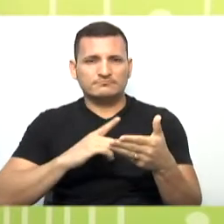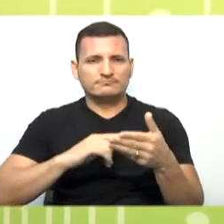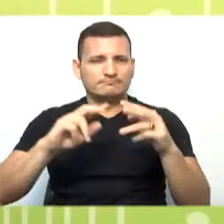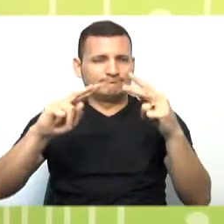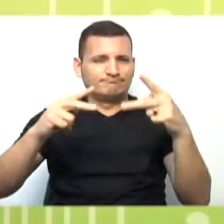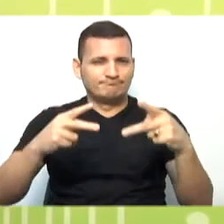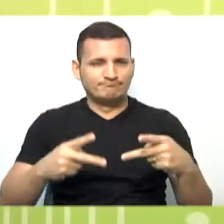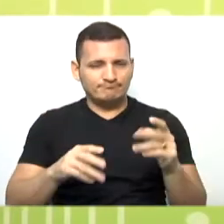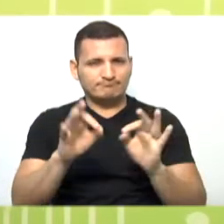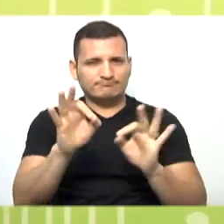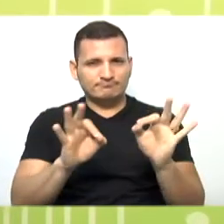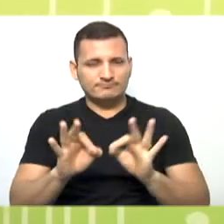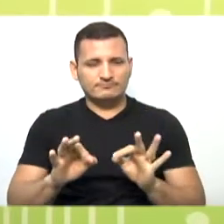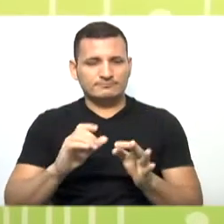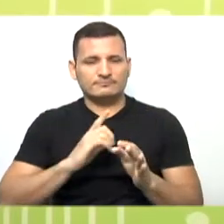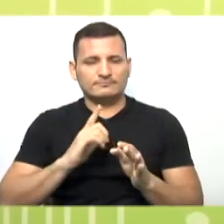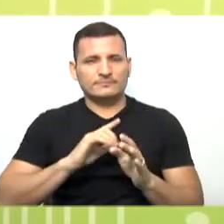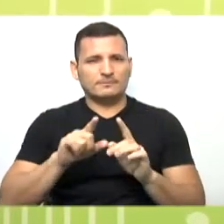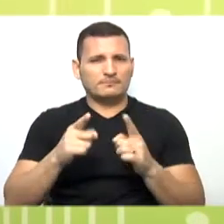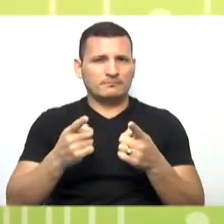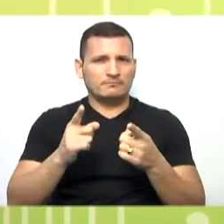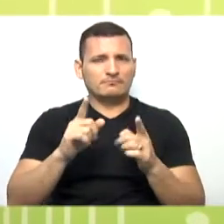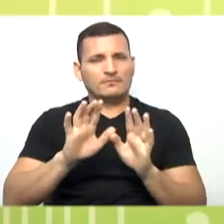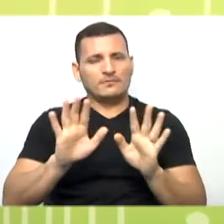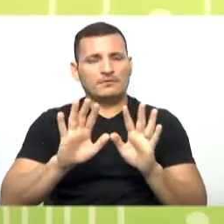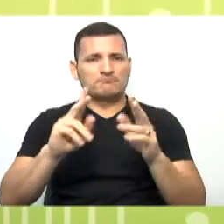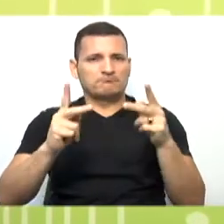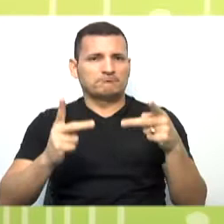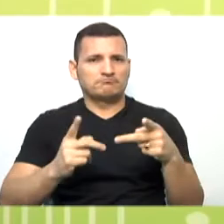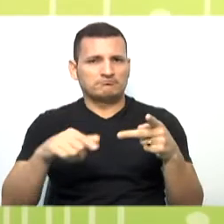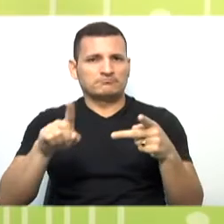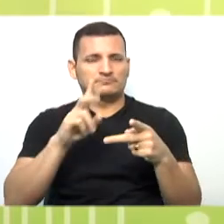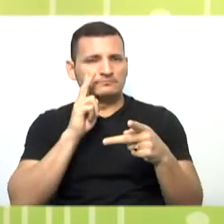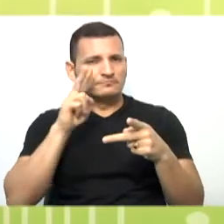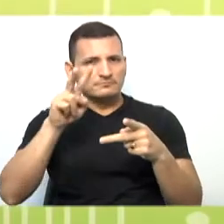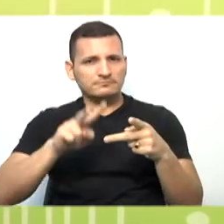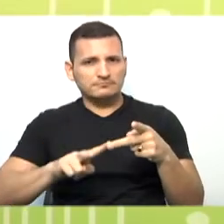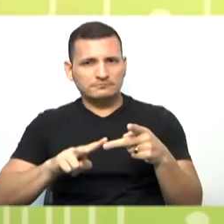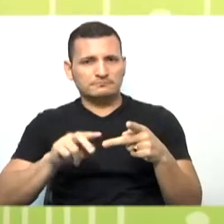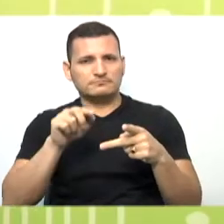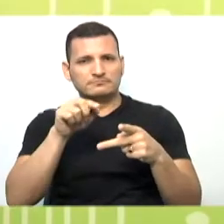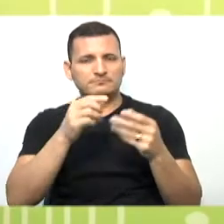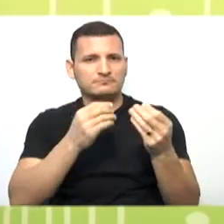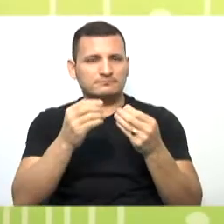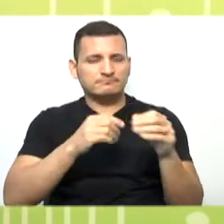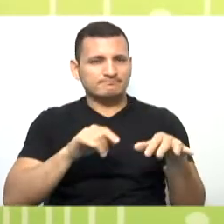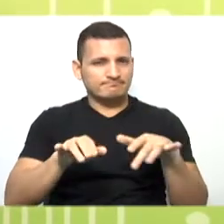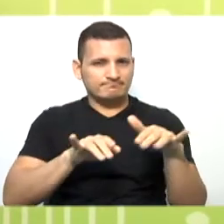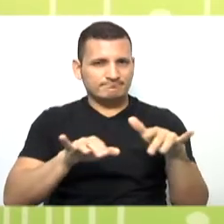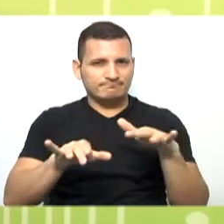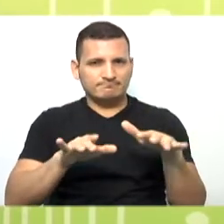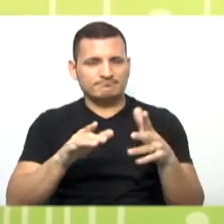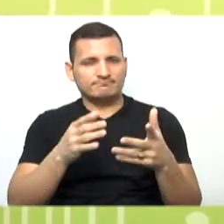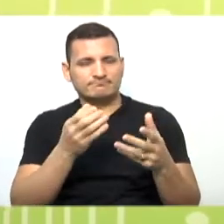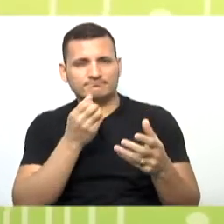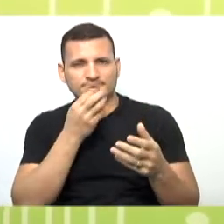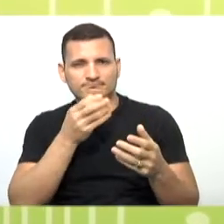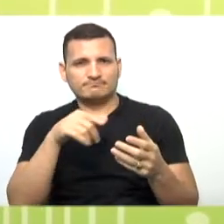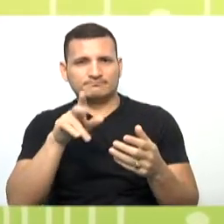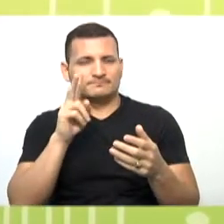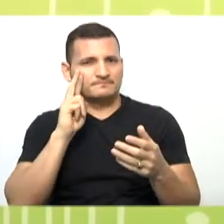pra caramba. Mas são códigos que no final vocês vão ver que a mágica da programação vai acontecer, vocês vão